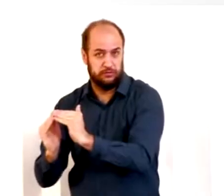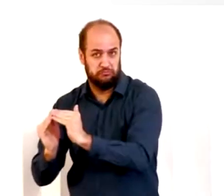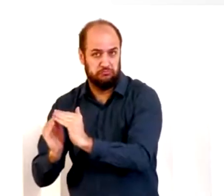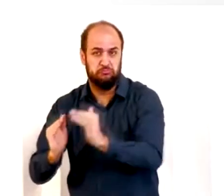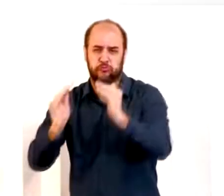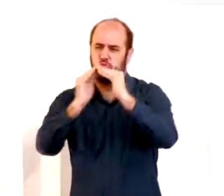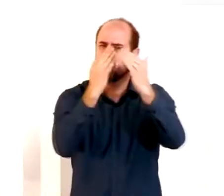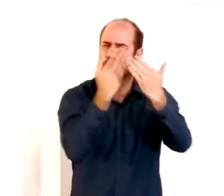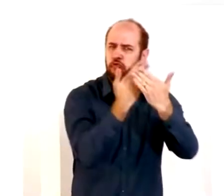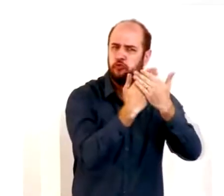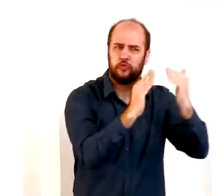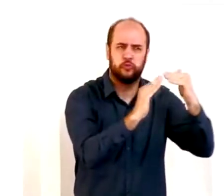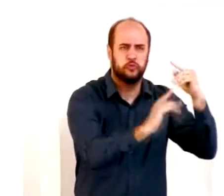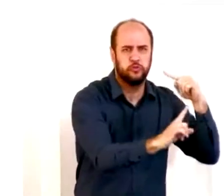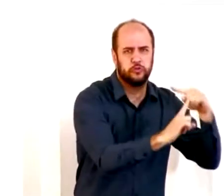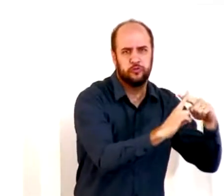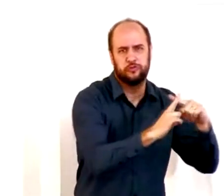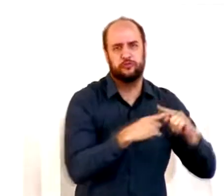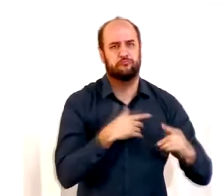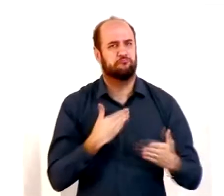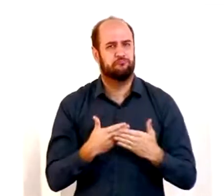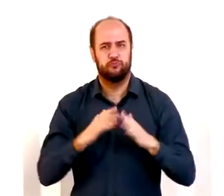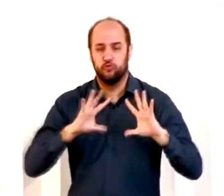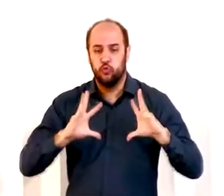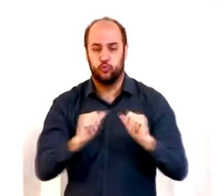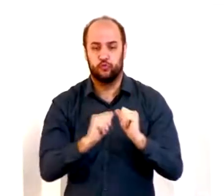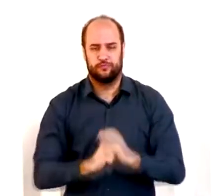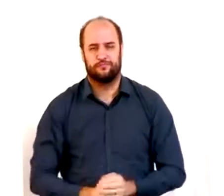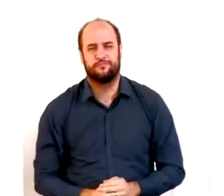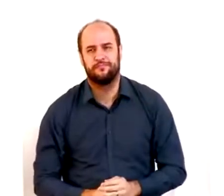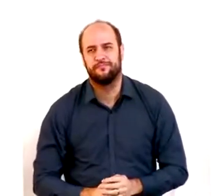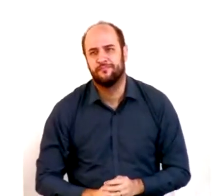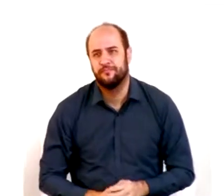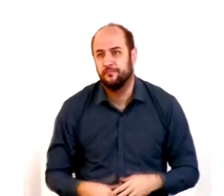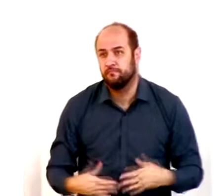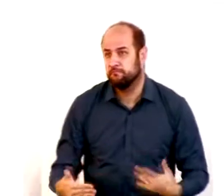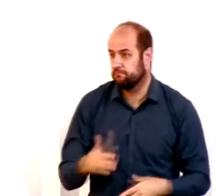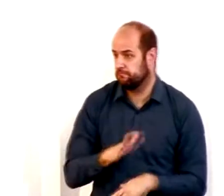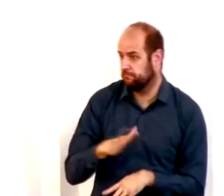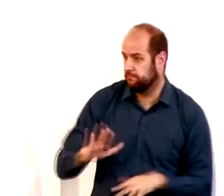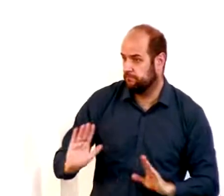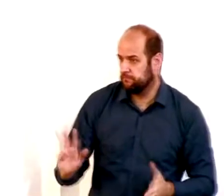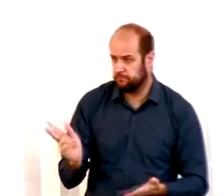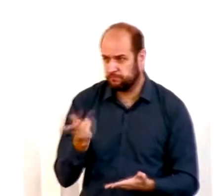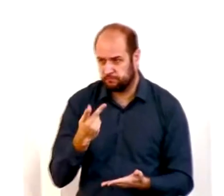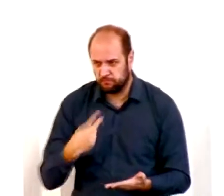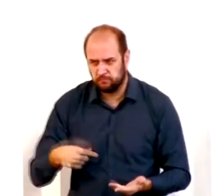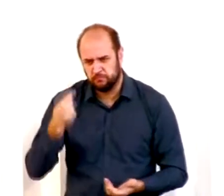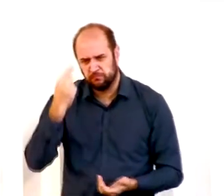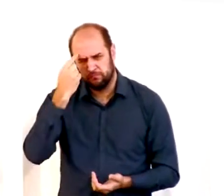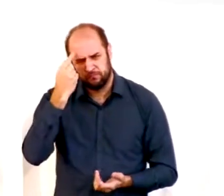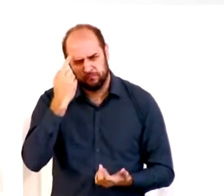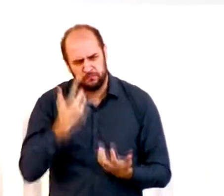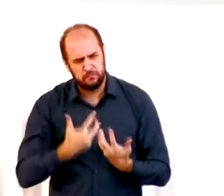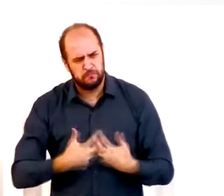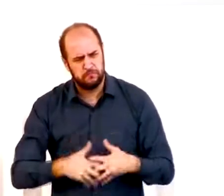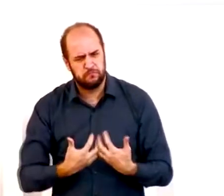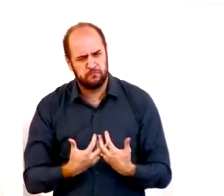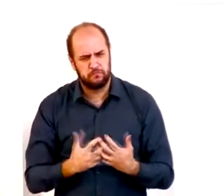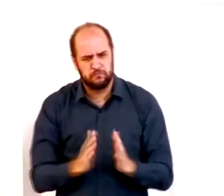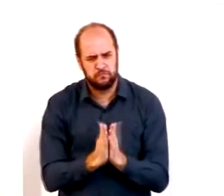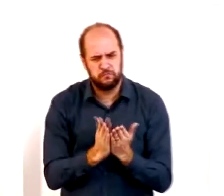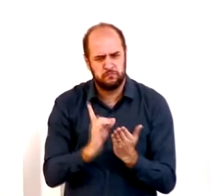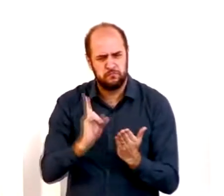escola, quanto na igreja. Enquanto as crianças fazem esse desenho e vão pensando na centralidade